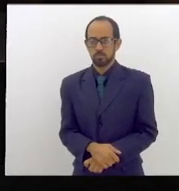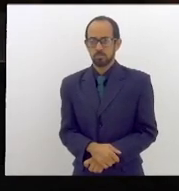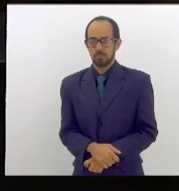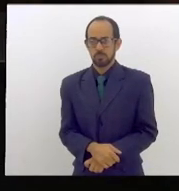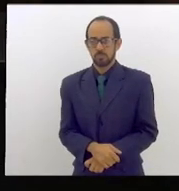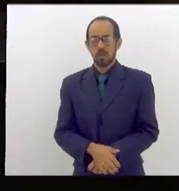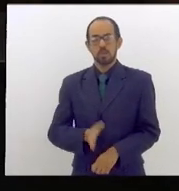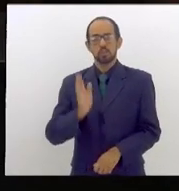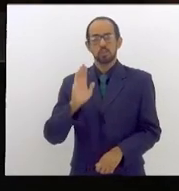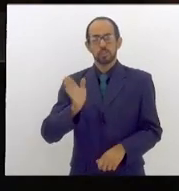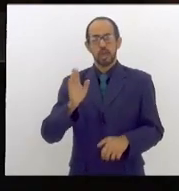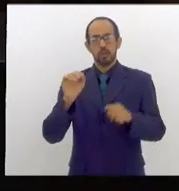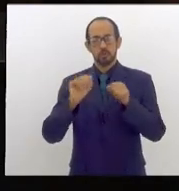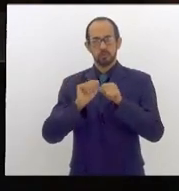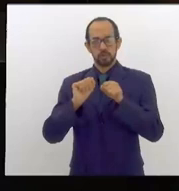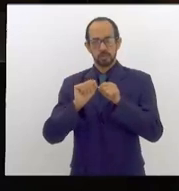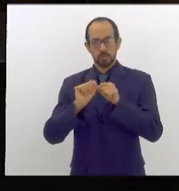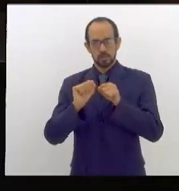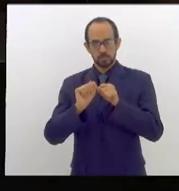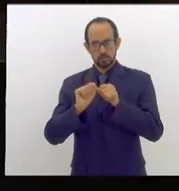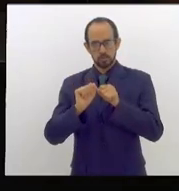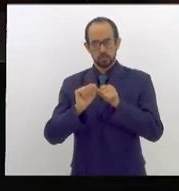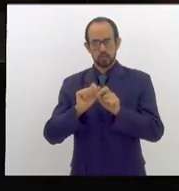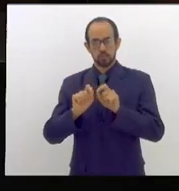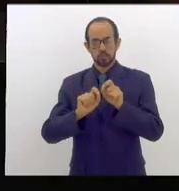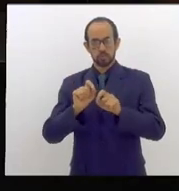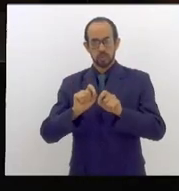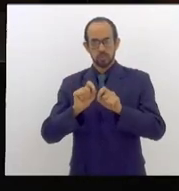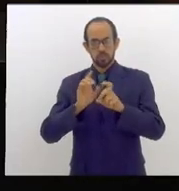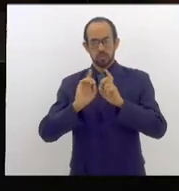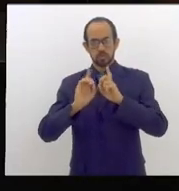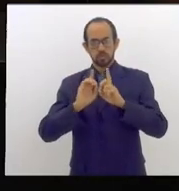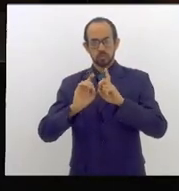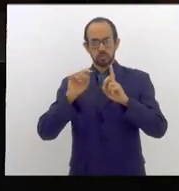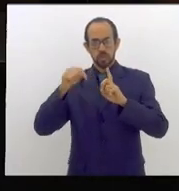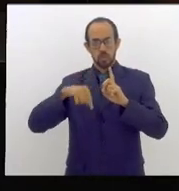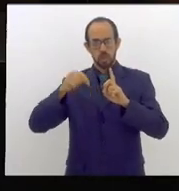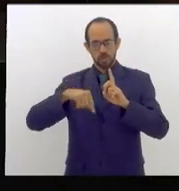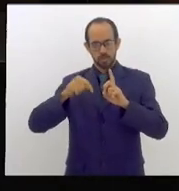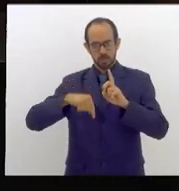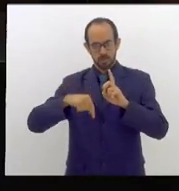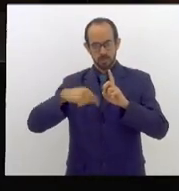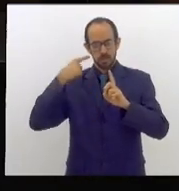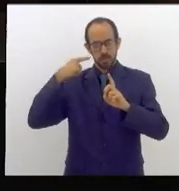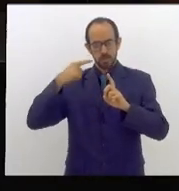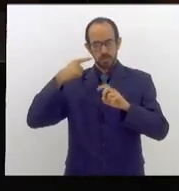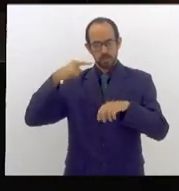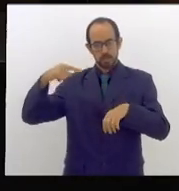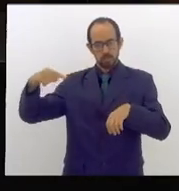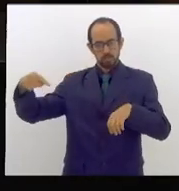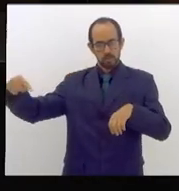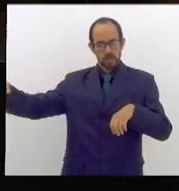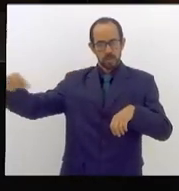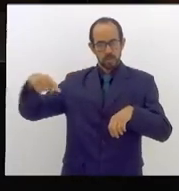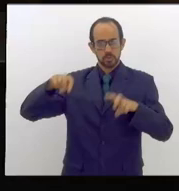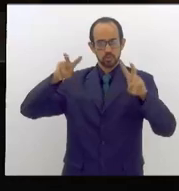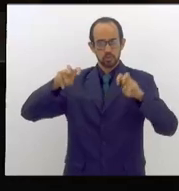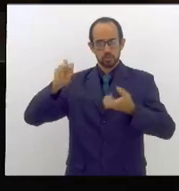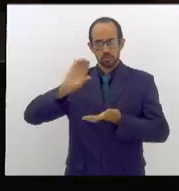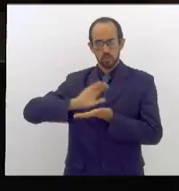já fizemos senhor presidente uma discussão aqui na última semana com relação ao orçamento